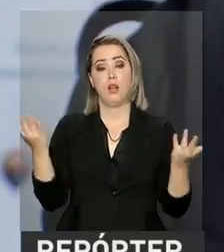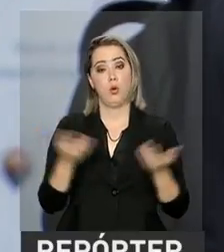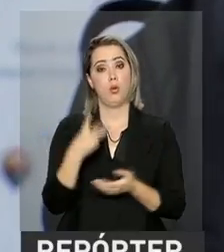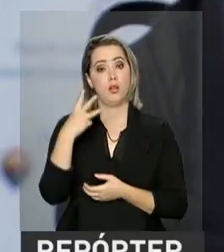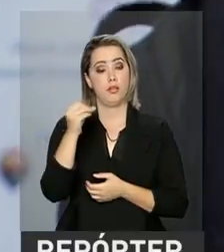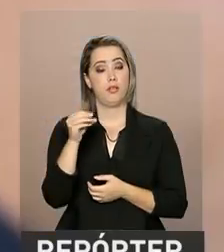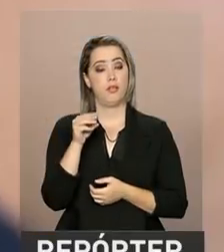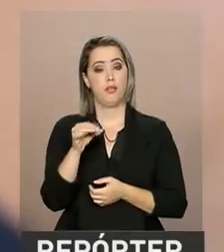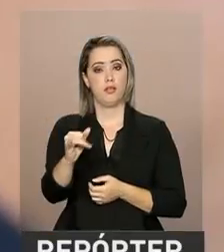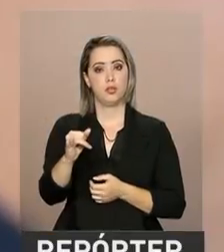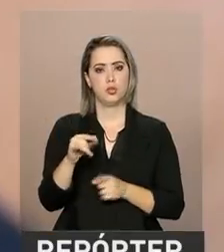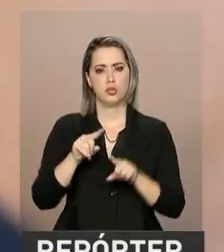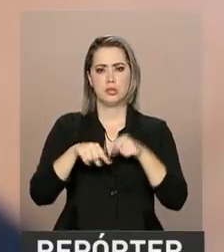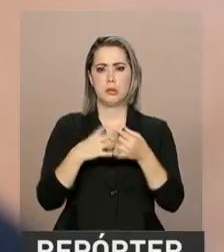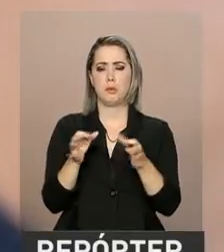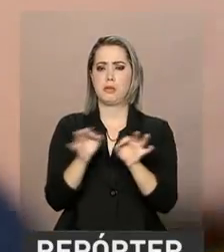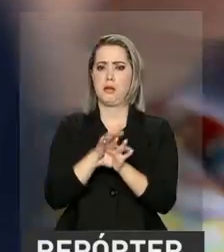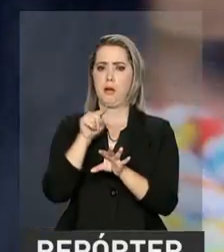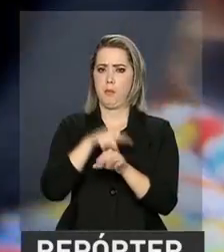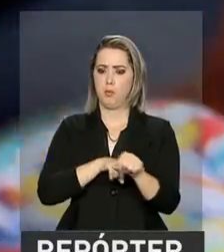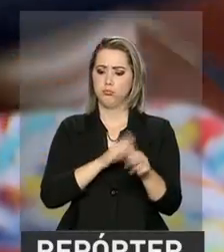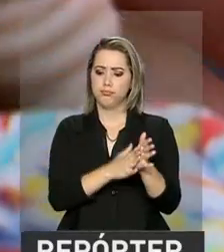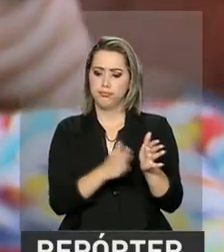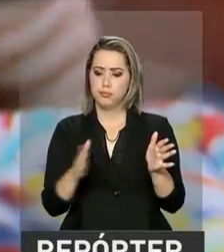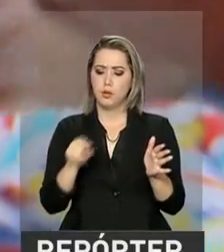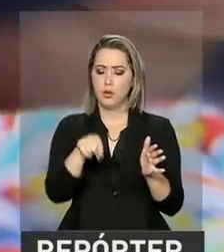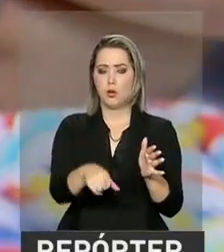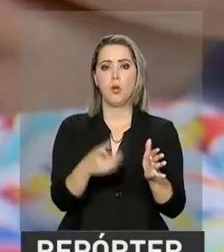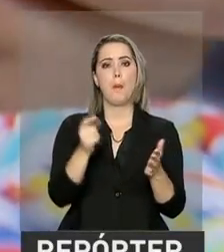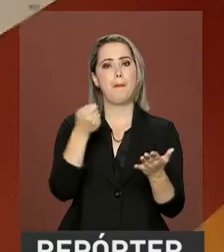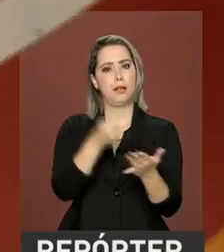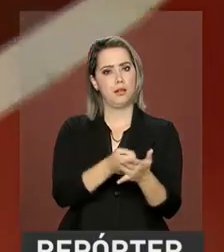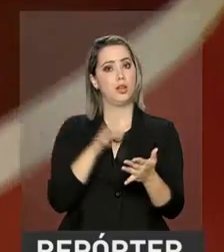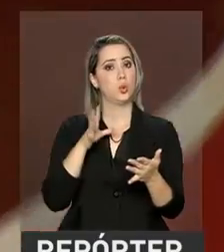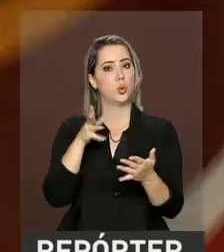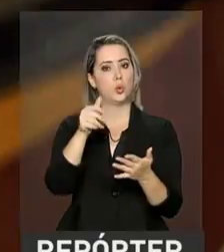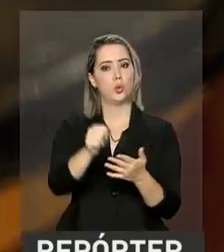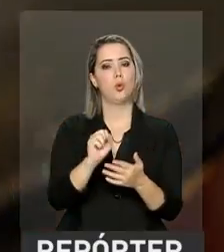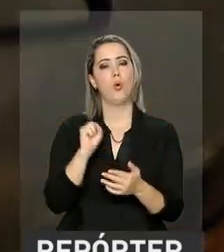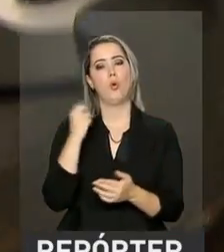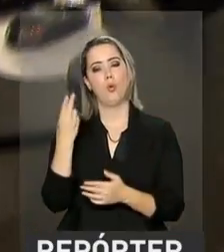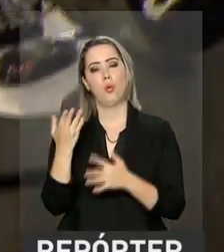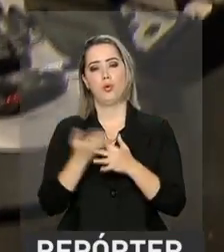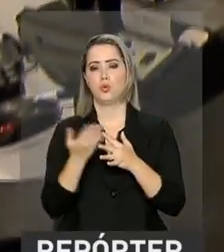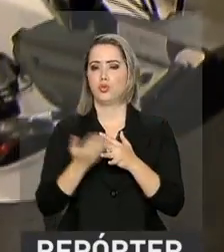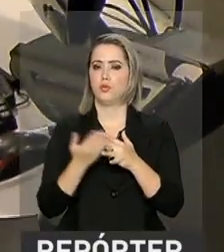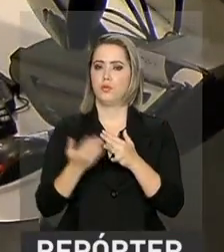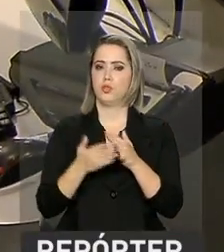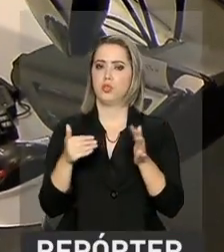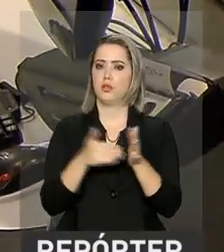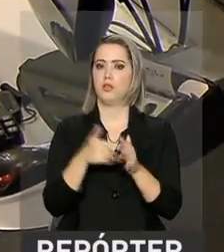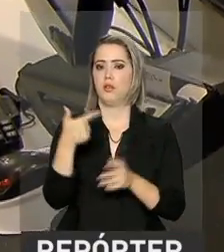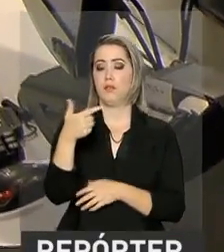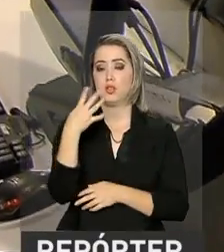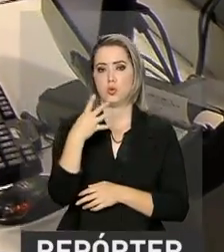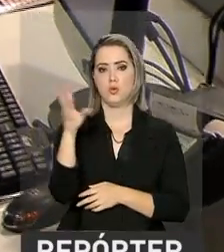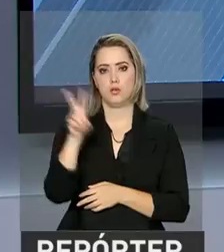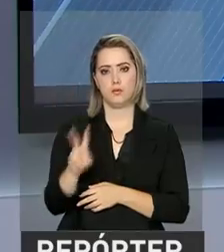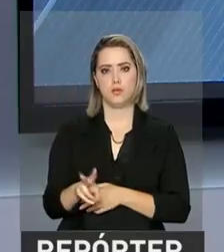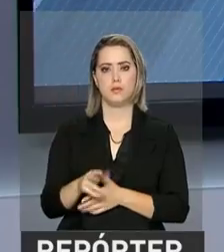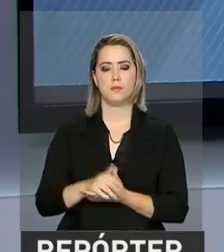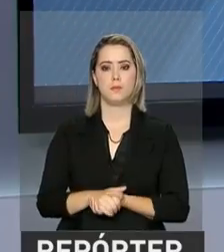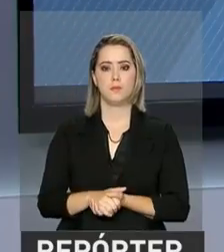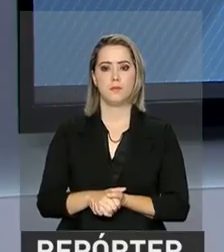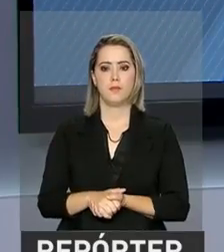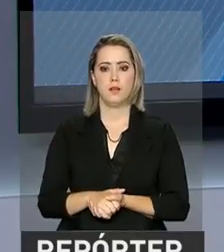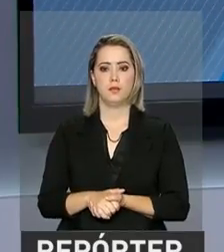30 dias passado esse prazo a fatura deve ser paga à vista ou parcelada em até 24 vezes